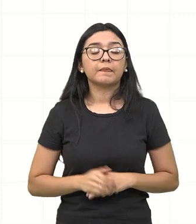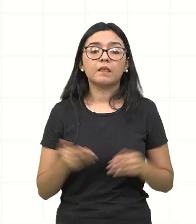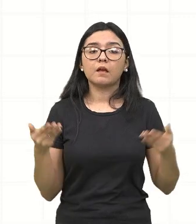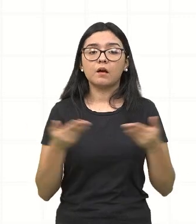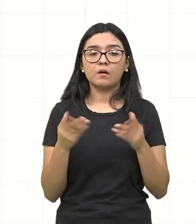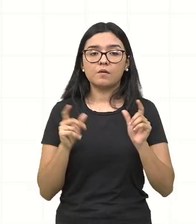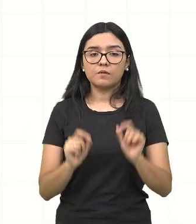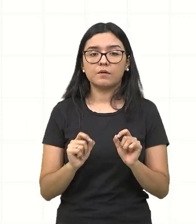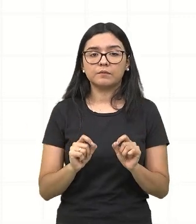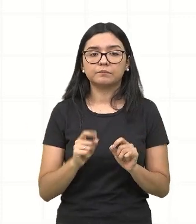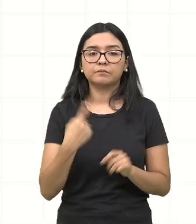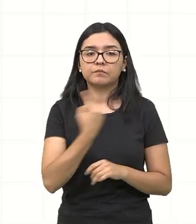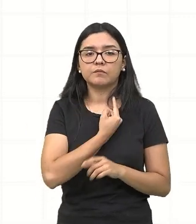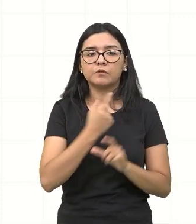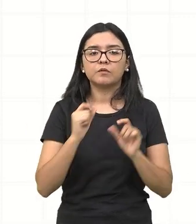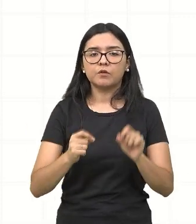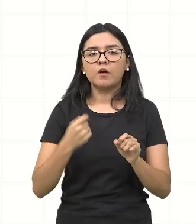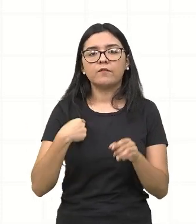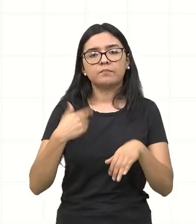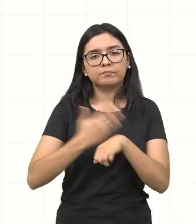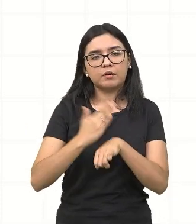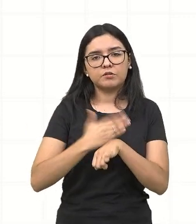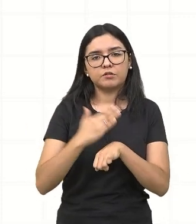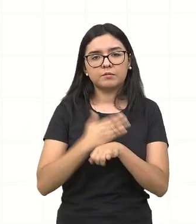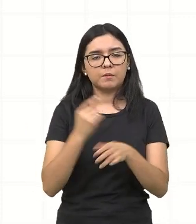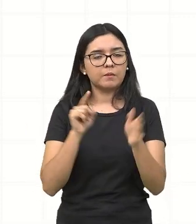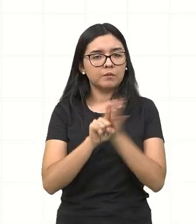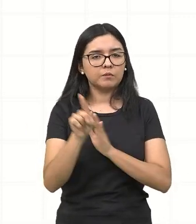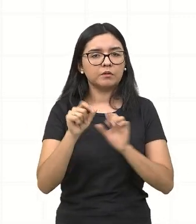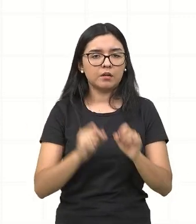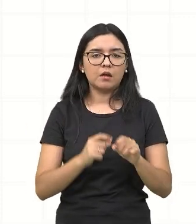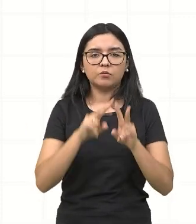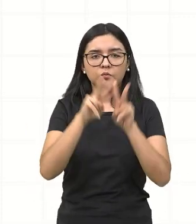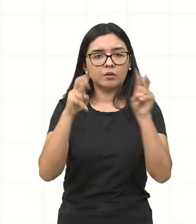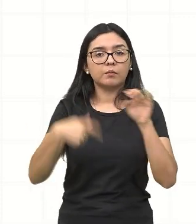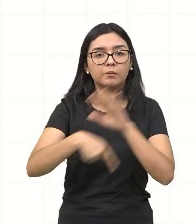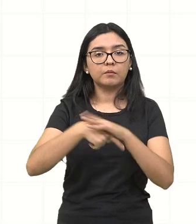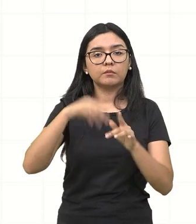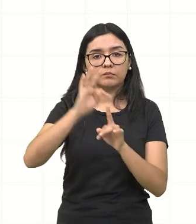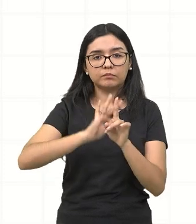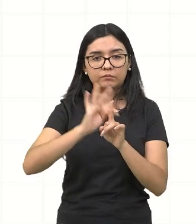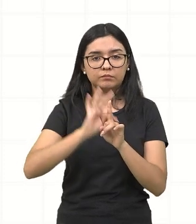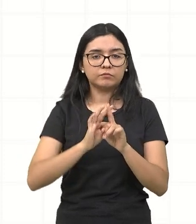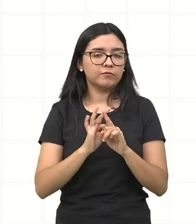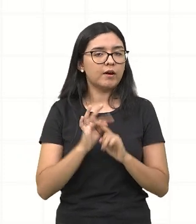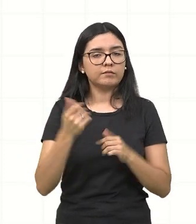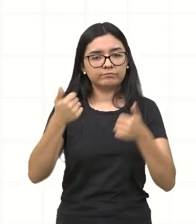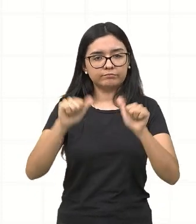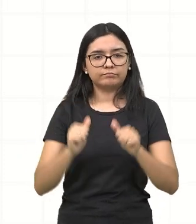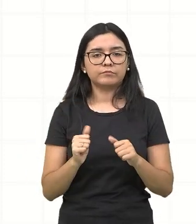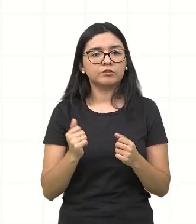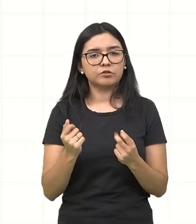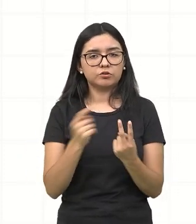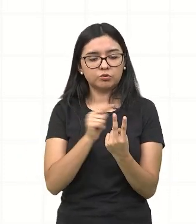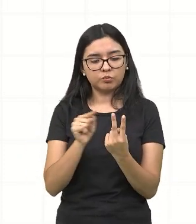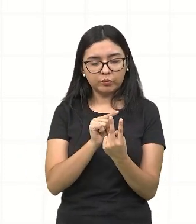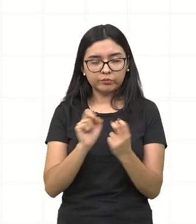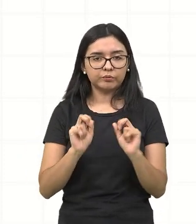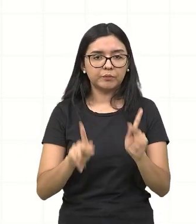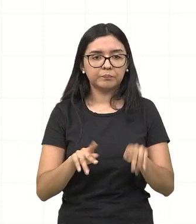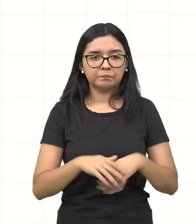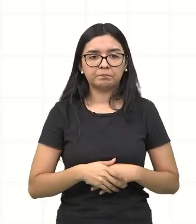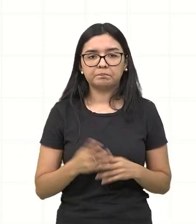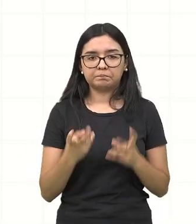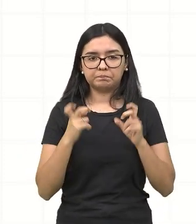fazer aqui uma questão que envolve temperatura, analisando essas duas situações. Tudo bem? Vejam só